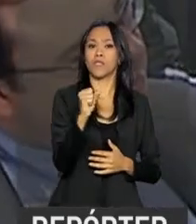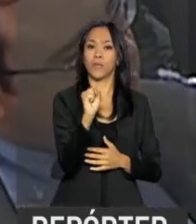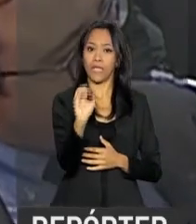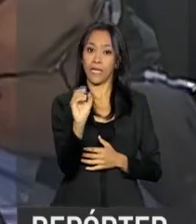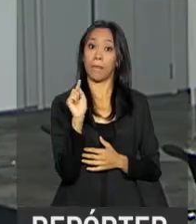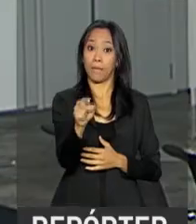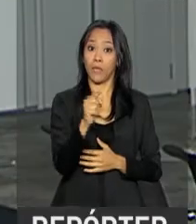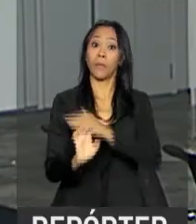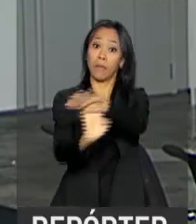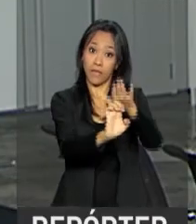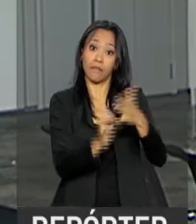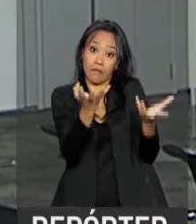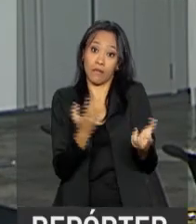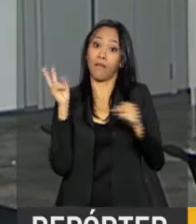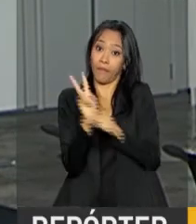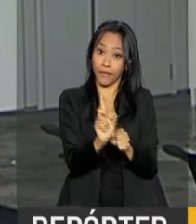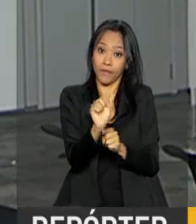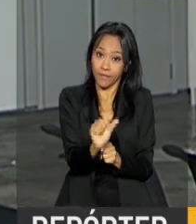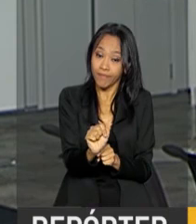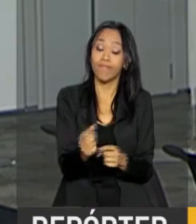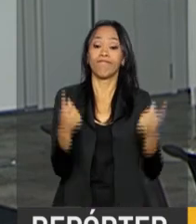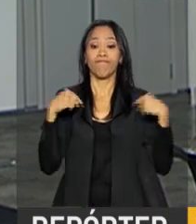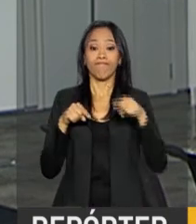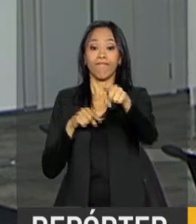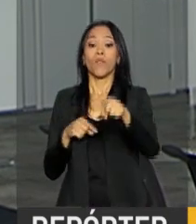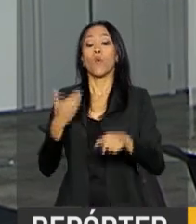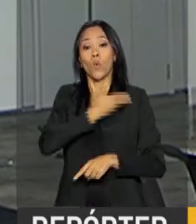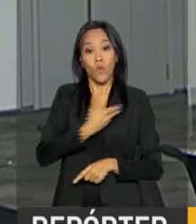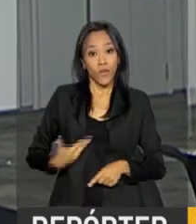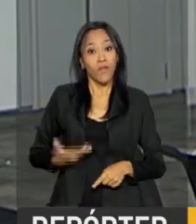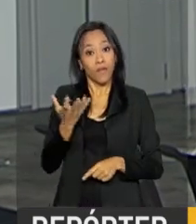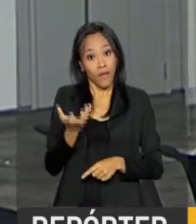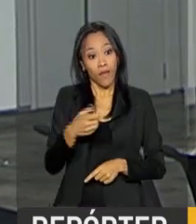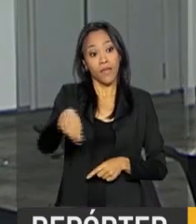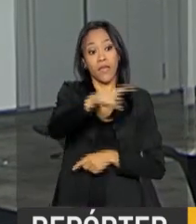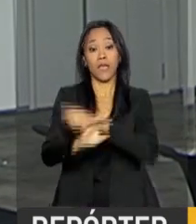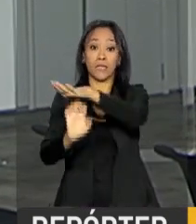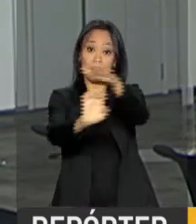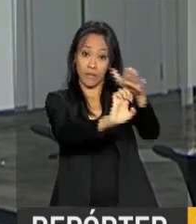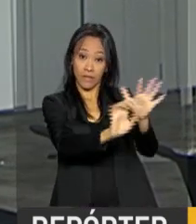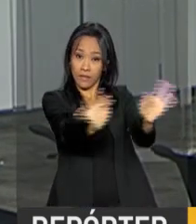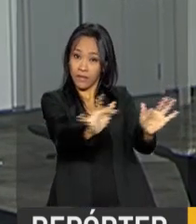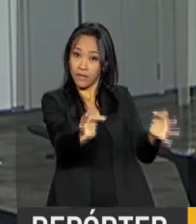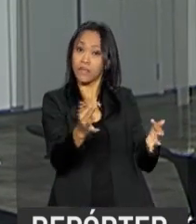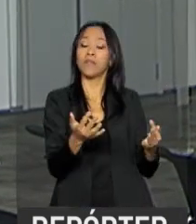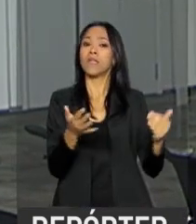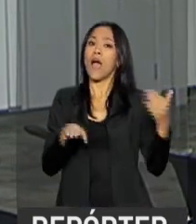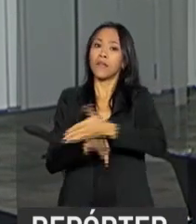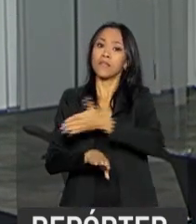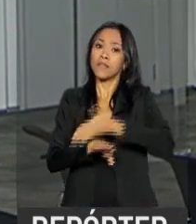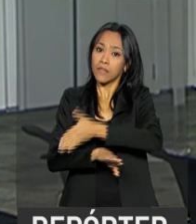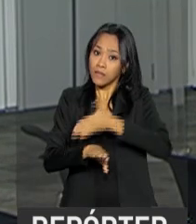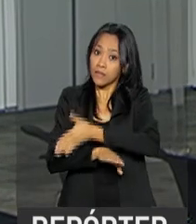empresas o governo quer ampliar ainda mais o acesso dos empresários de pequenos negócios e aos recursos do